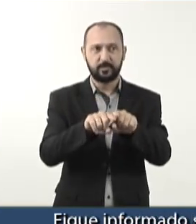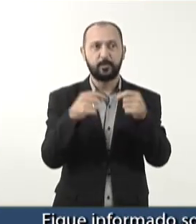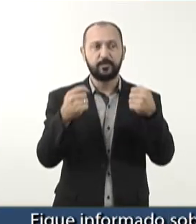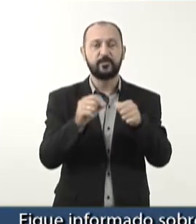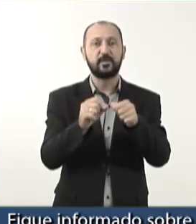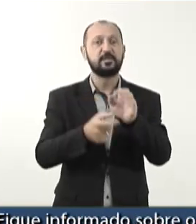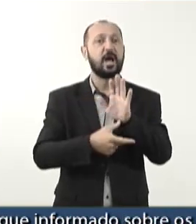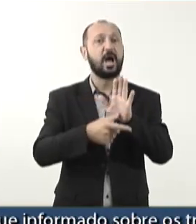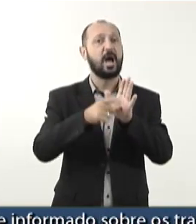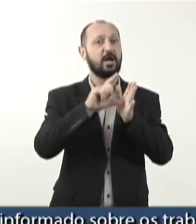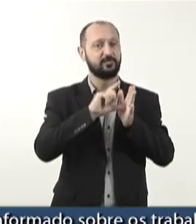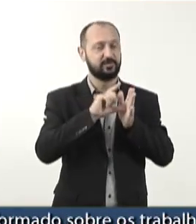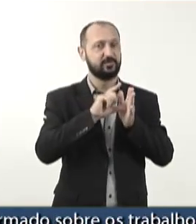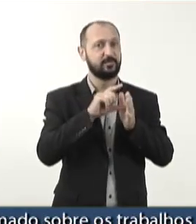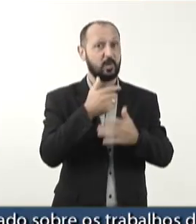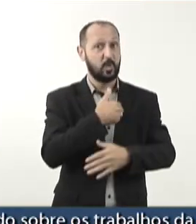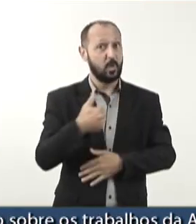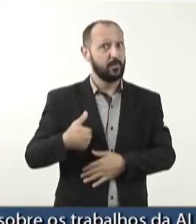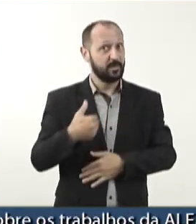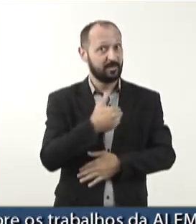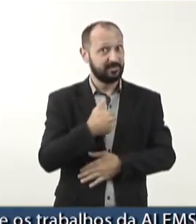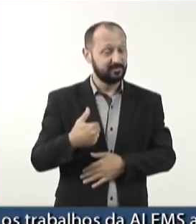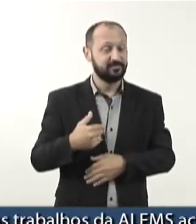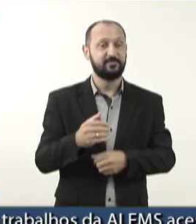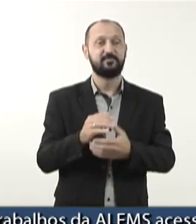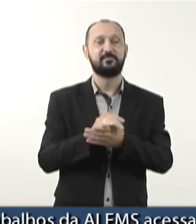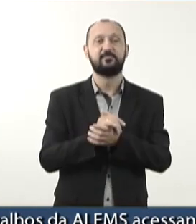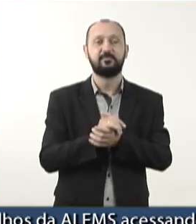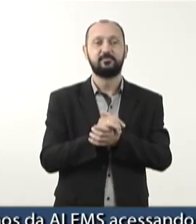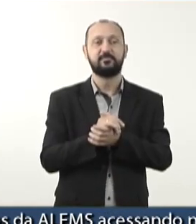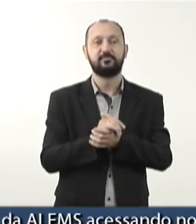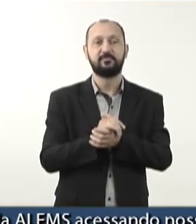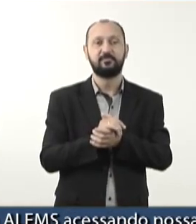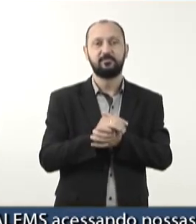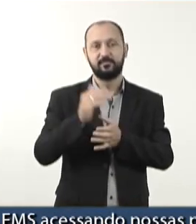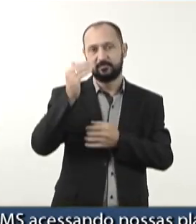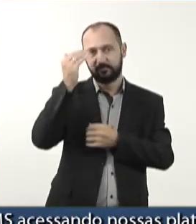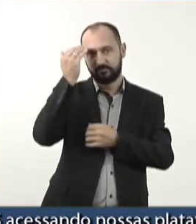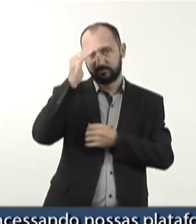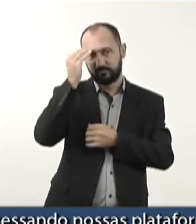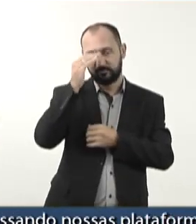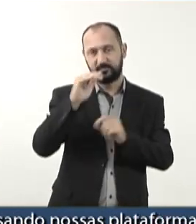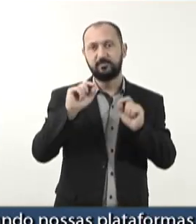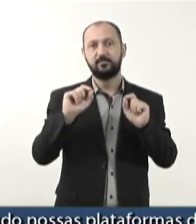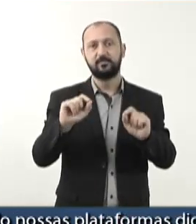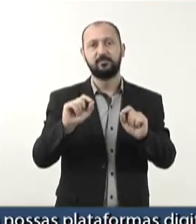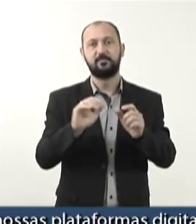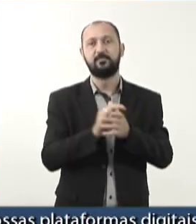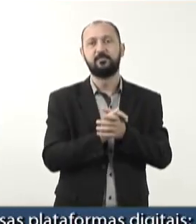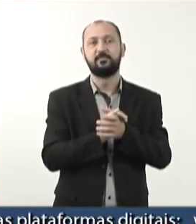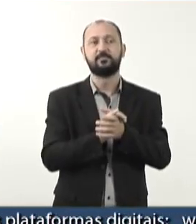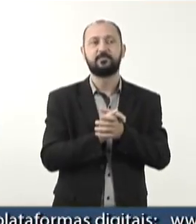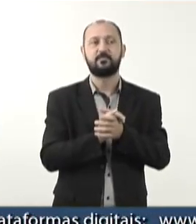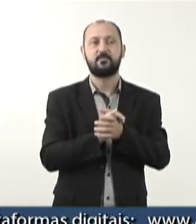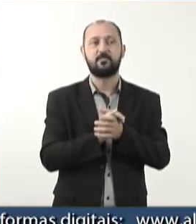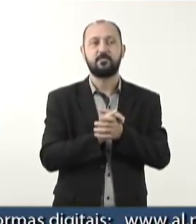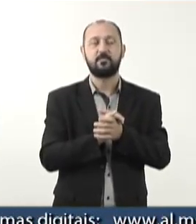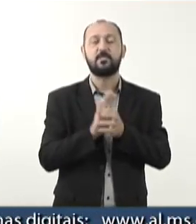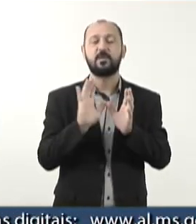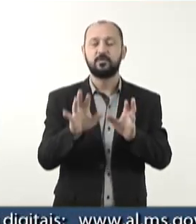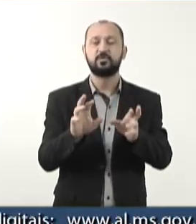teria que ter tomada pelo governador. Então, eu entendi o seguinte, que fez